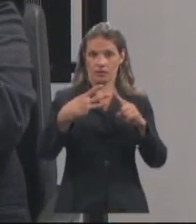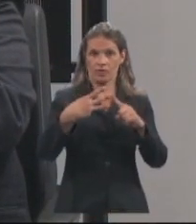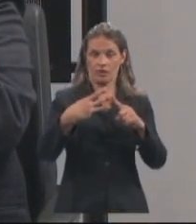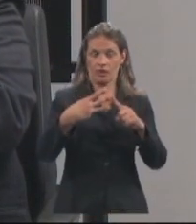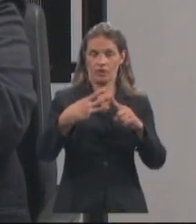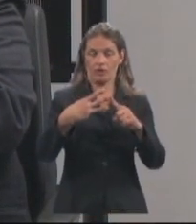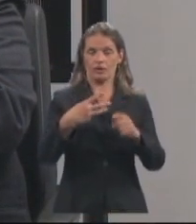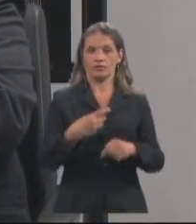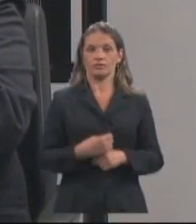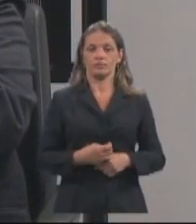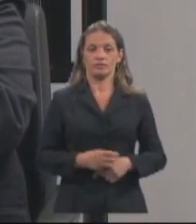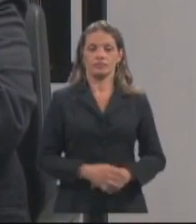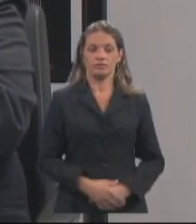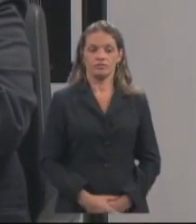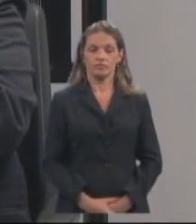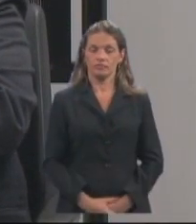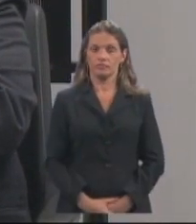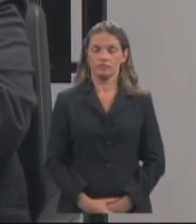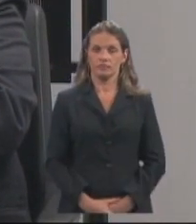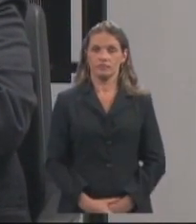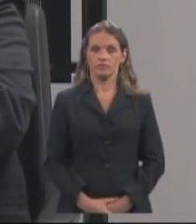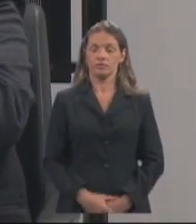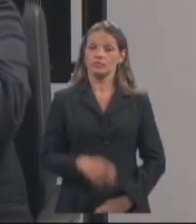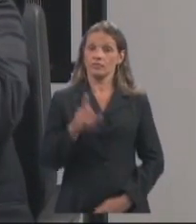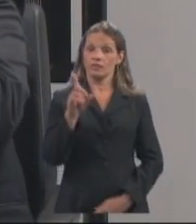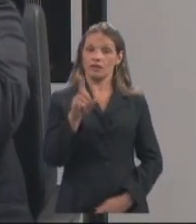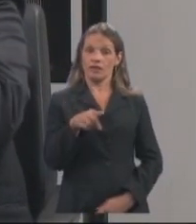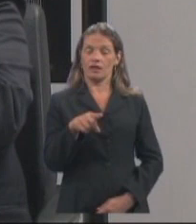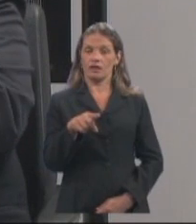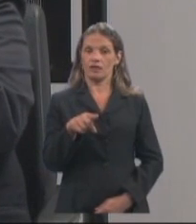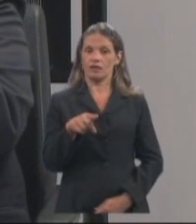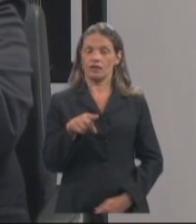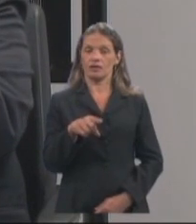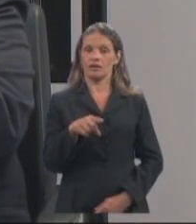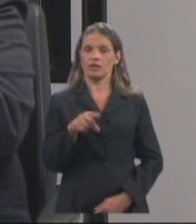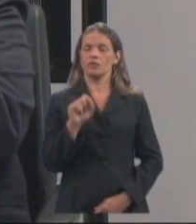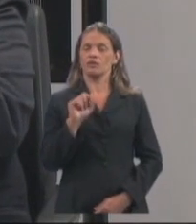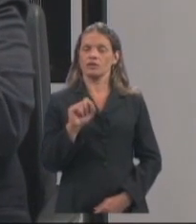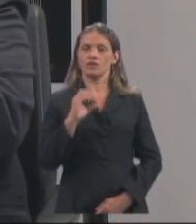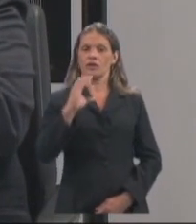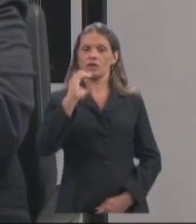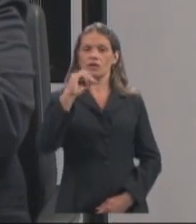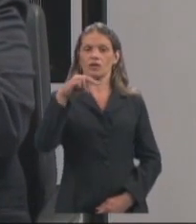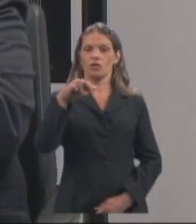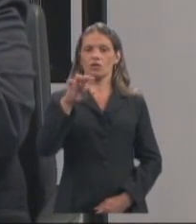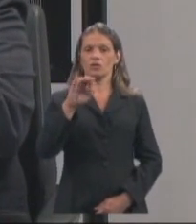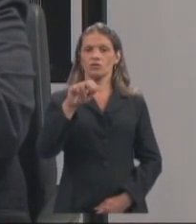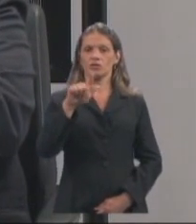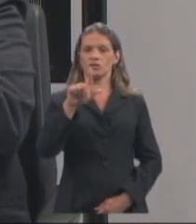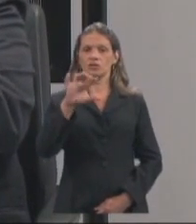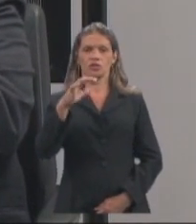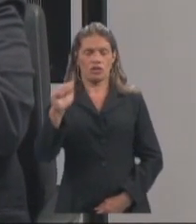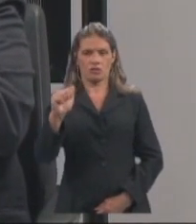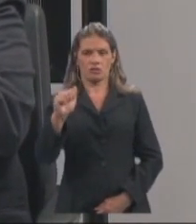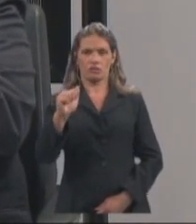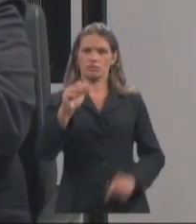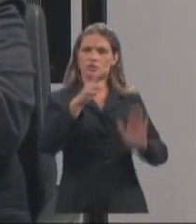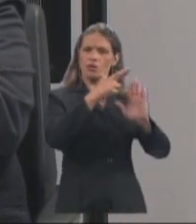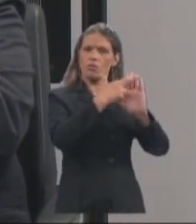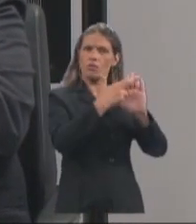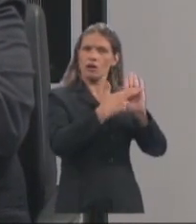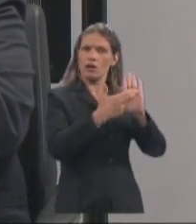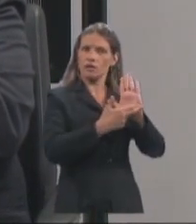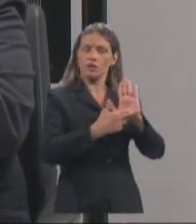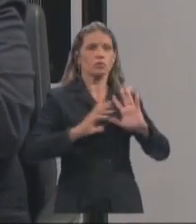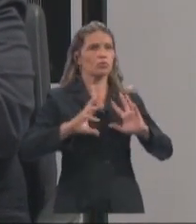ponto basilar aqui desse tripé é a contingência que que são as contingências regras